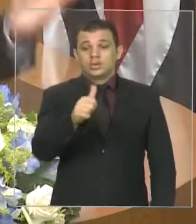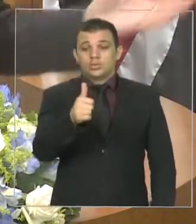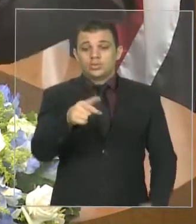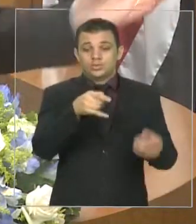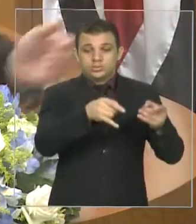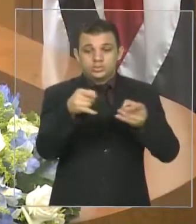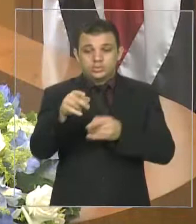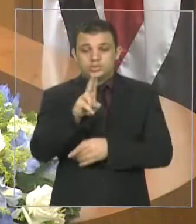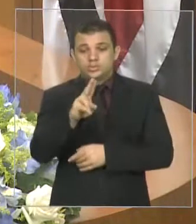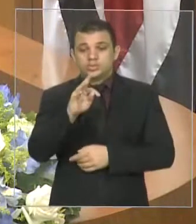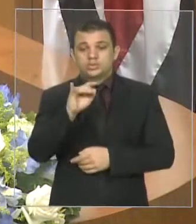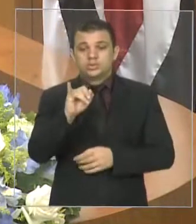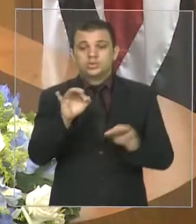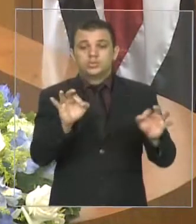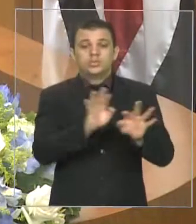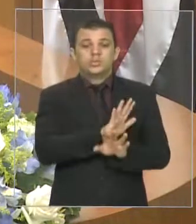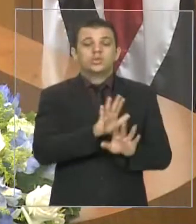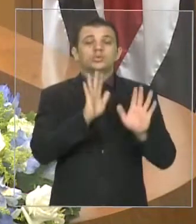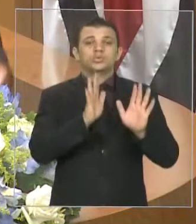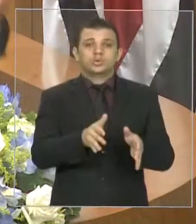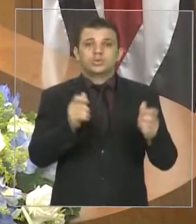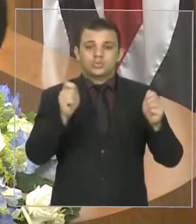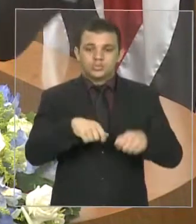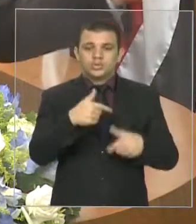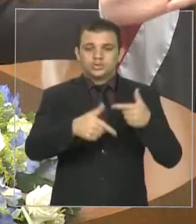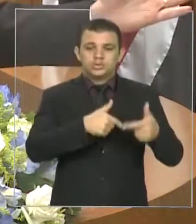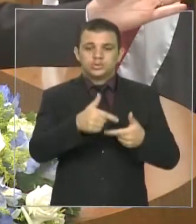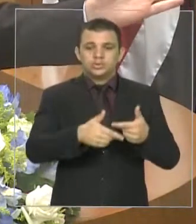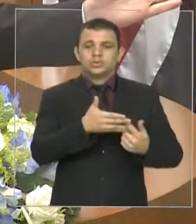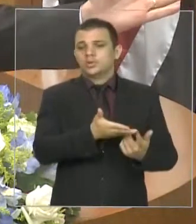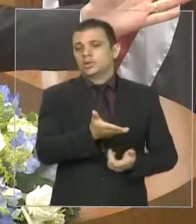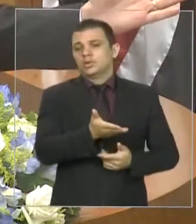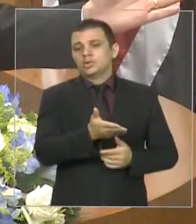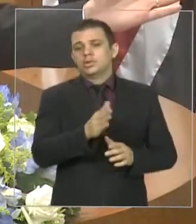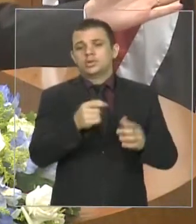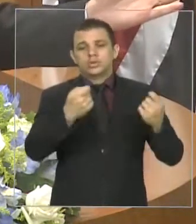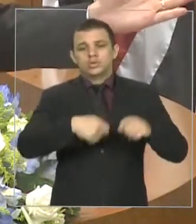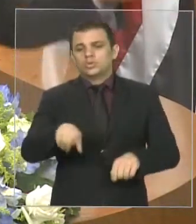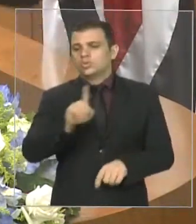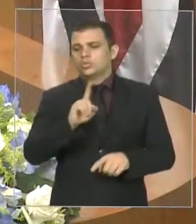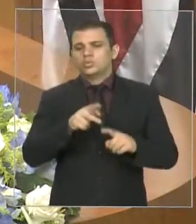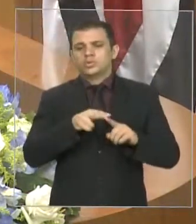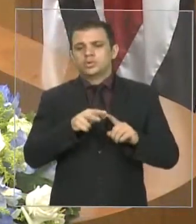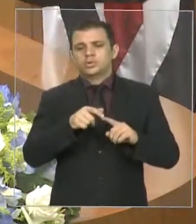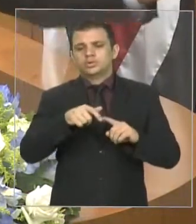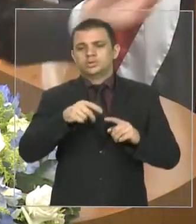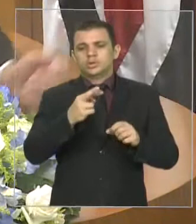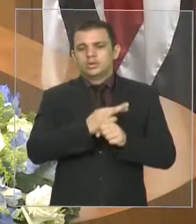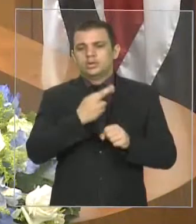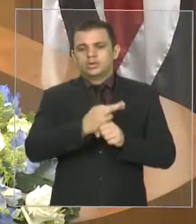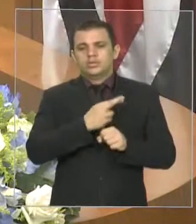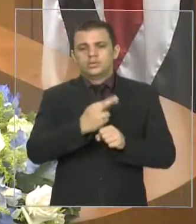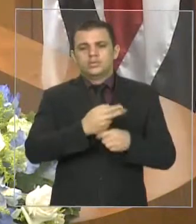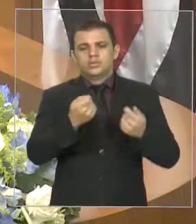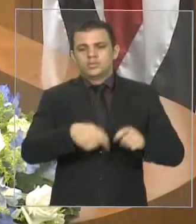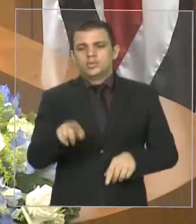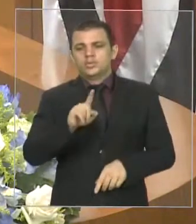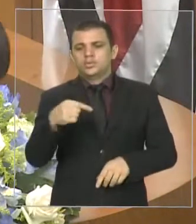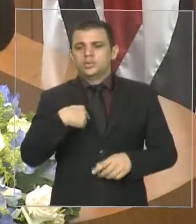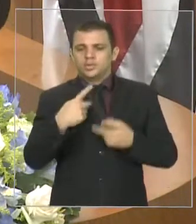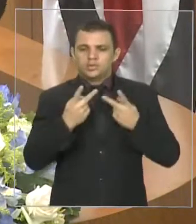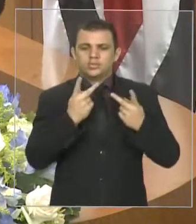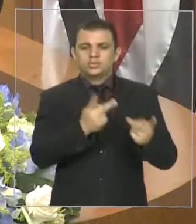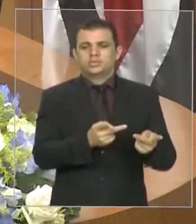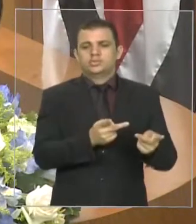para funcionar, deputado Wagner Lago, sem a necessidade de nenhuma reforma. Eu visitei lá e tive a oportunidade,